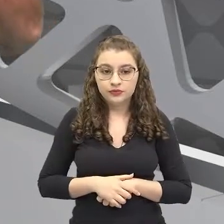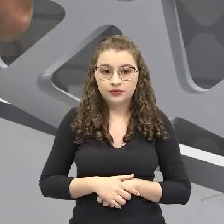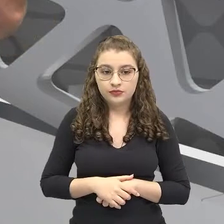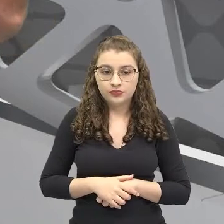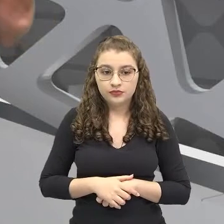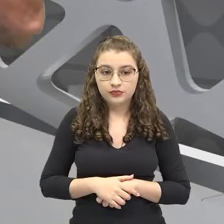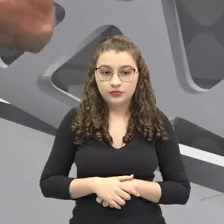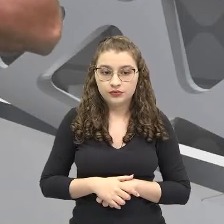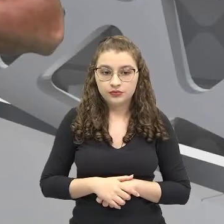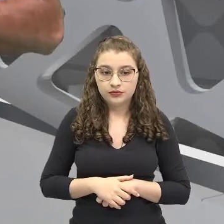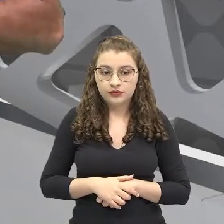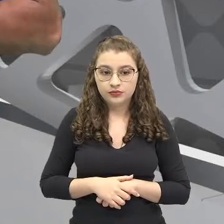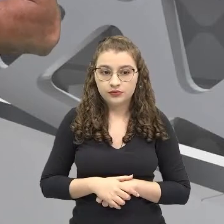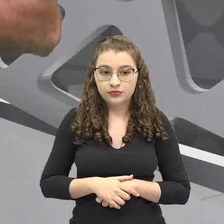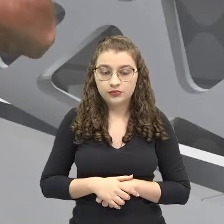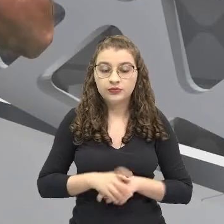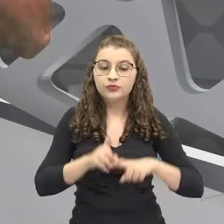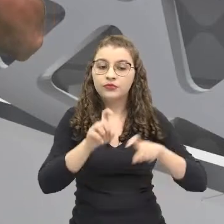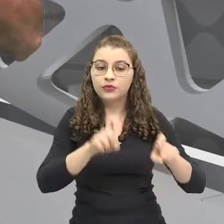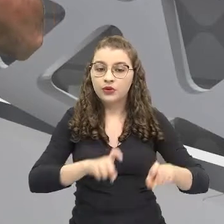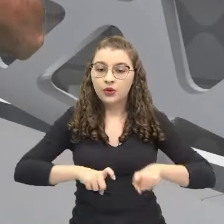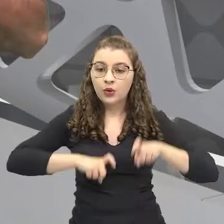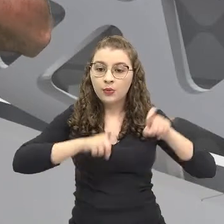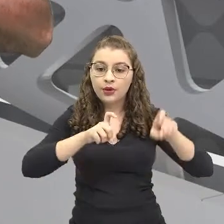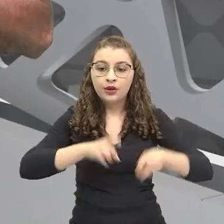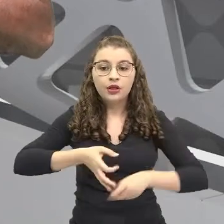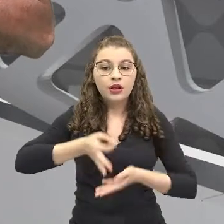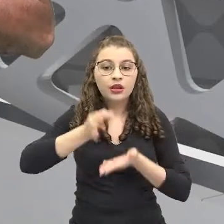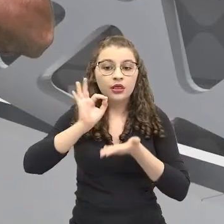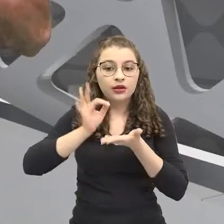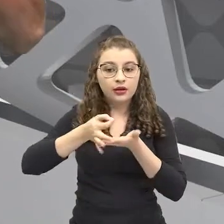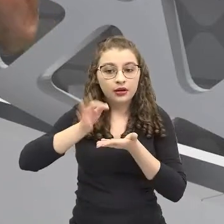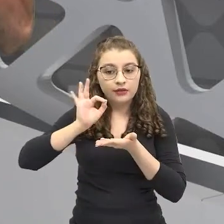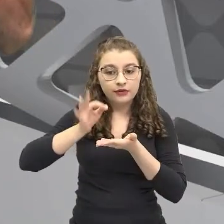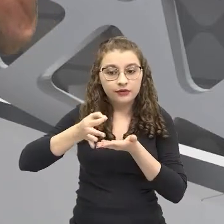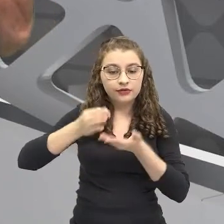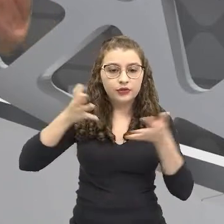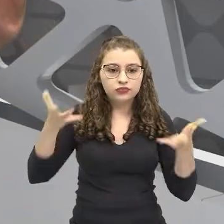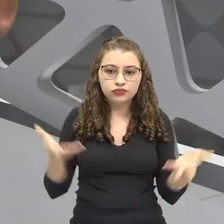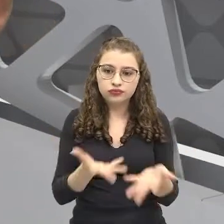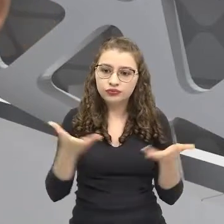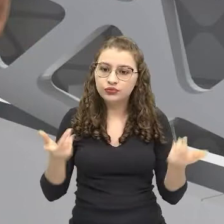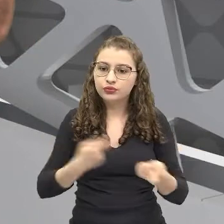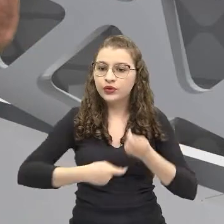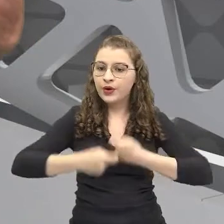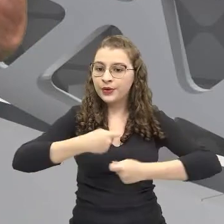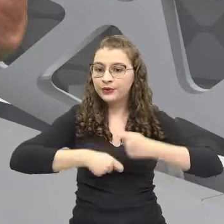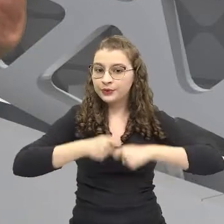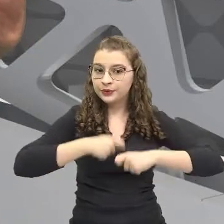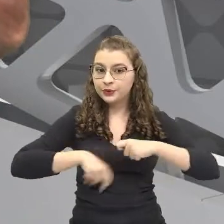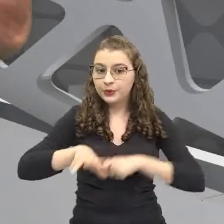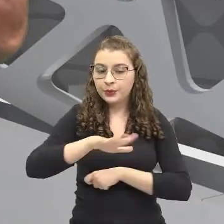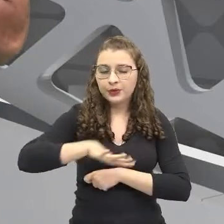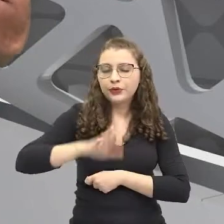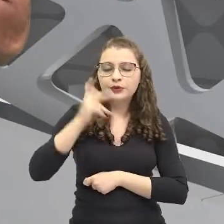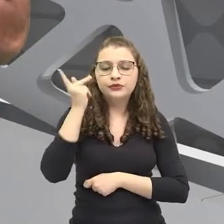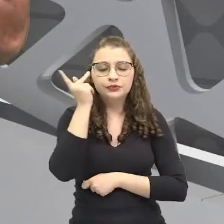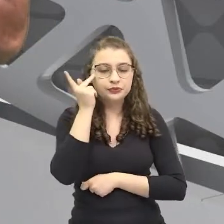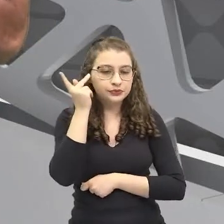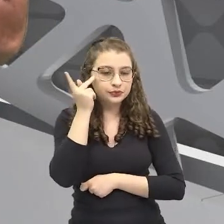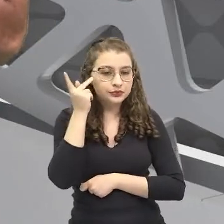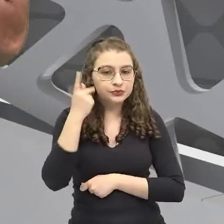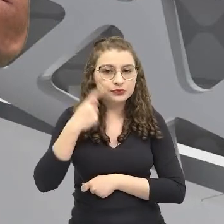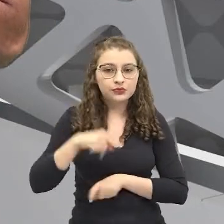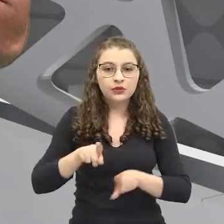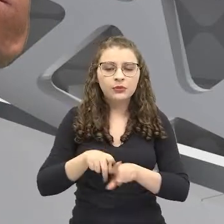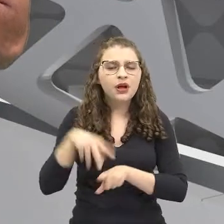Próximo. Exatamente, as lavouras de café, impulsionando a economia paulista, tendo ali aquela situação